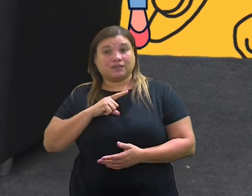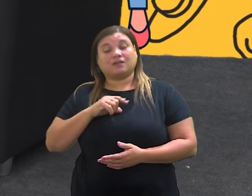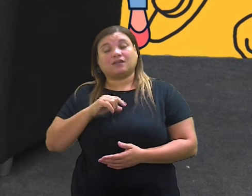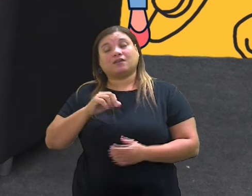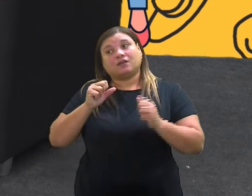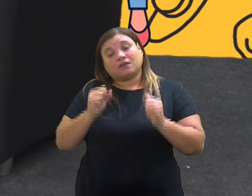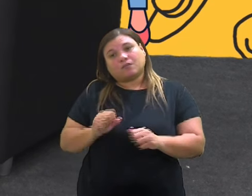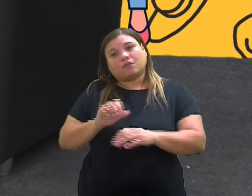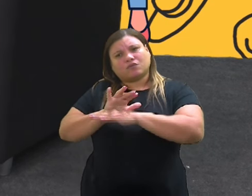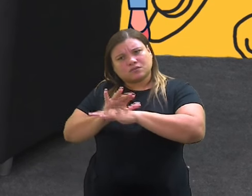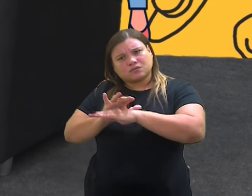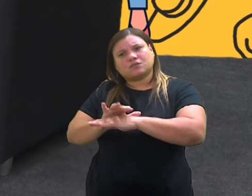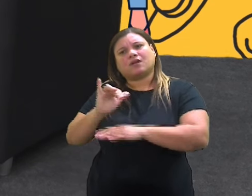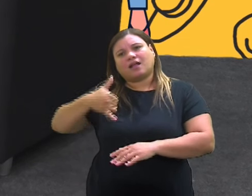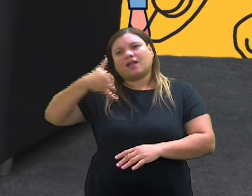3273-1014 ou